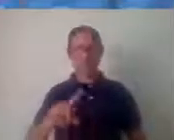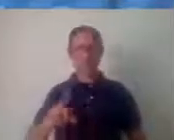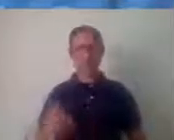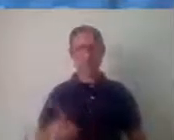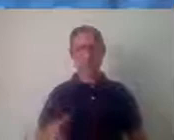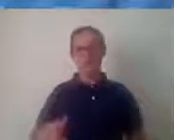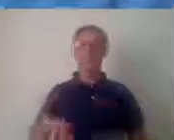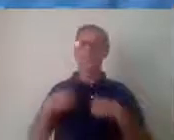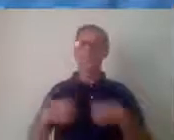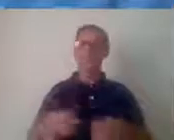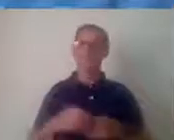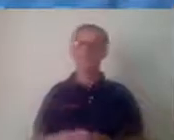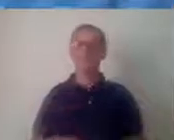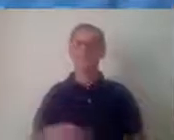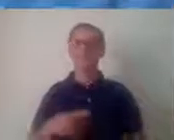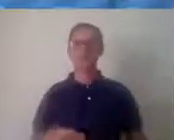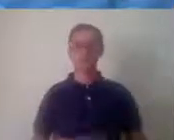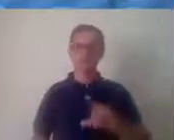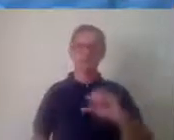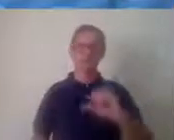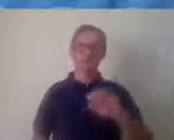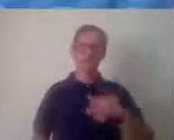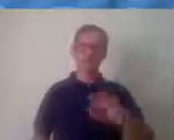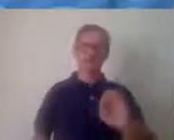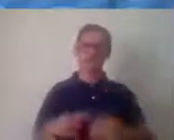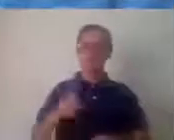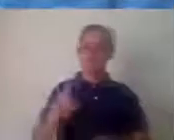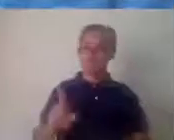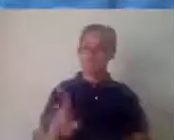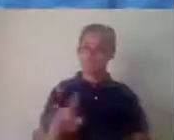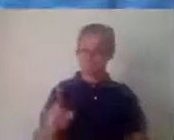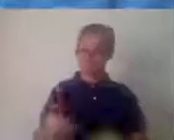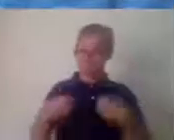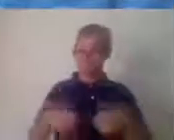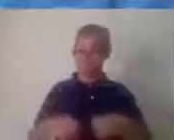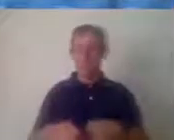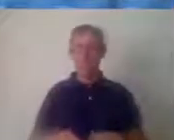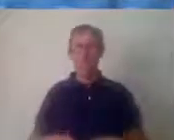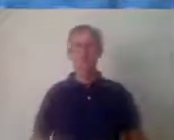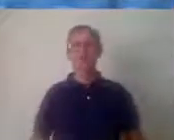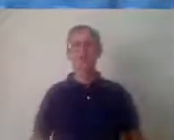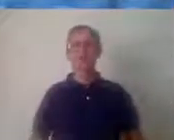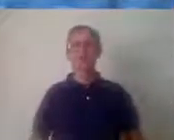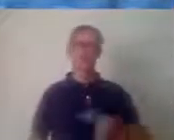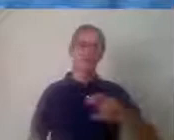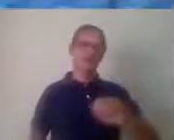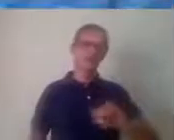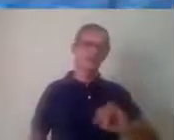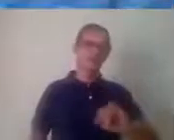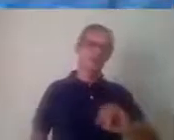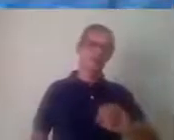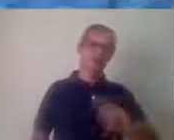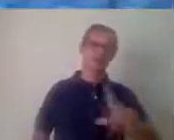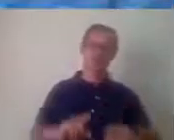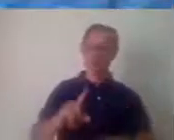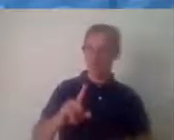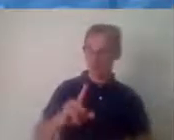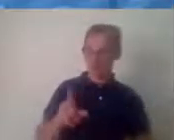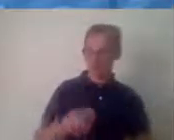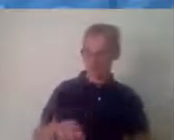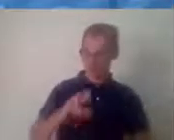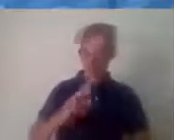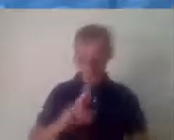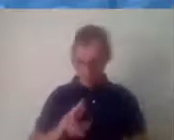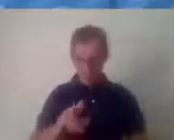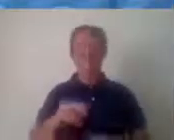Ela depende ali, os seus limites de integração, eles dependem da outra variável que você está trabalhando na sua integral. Você